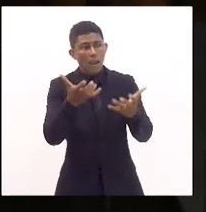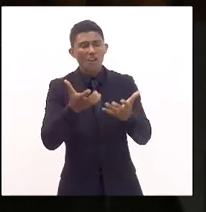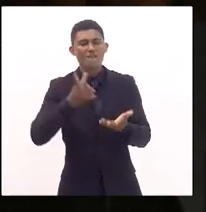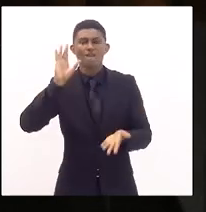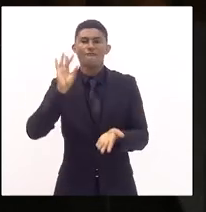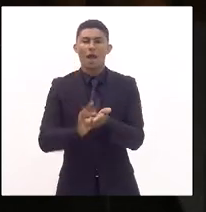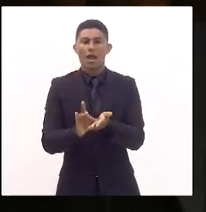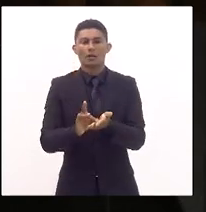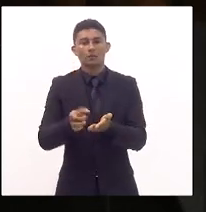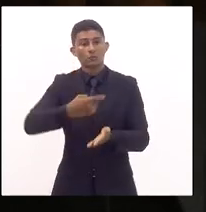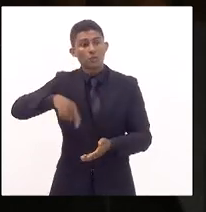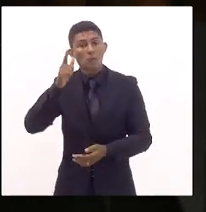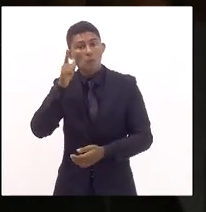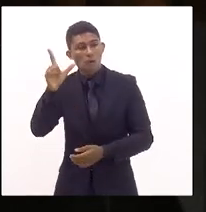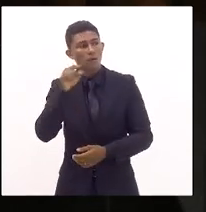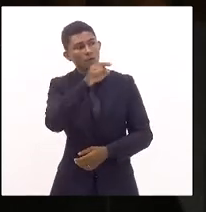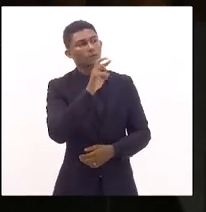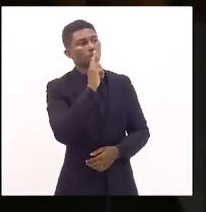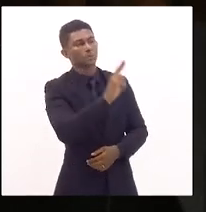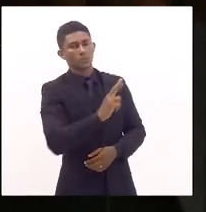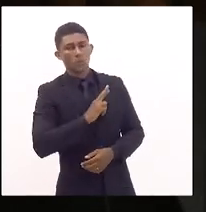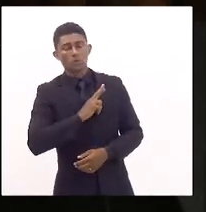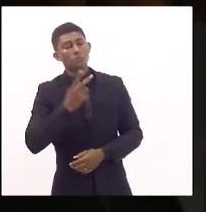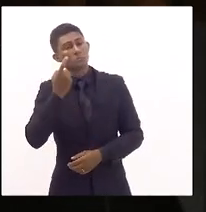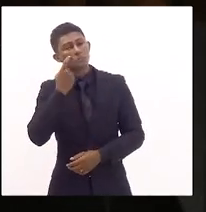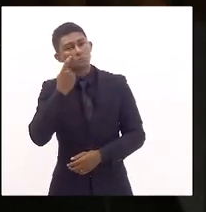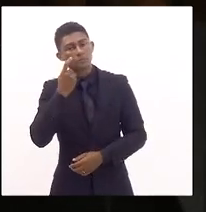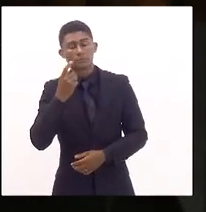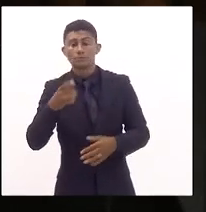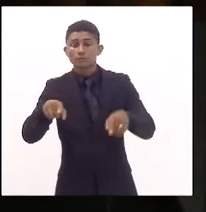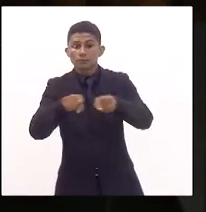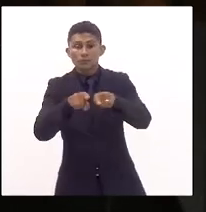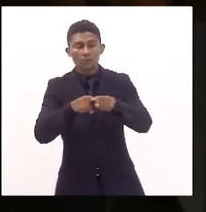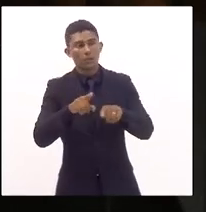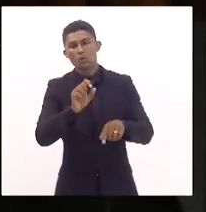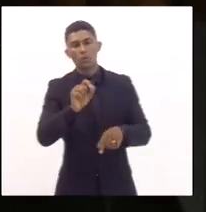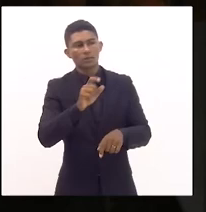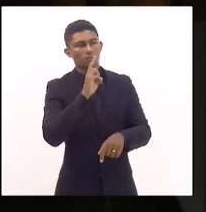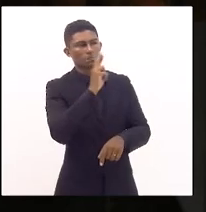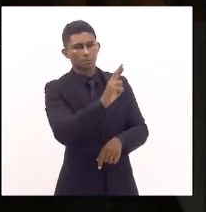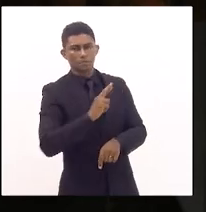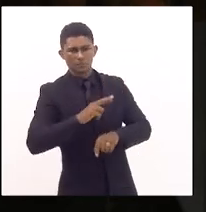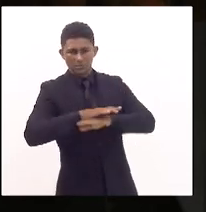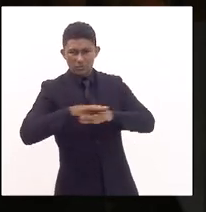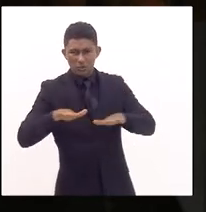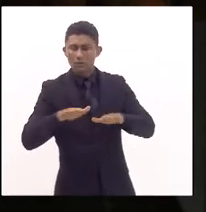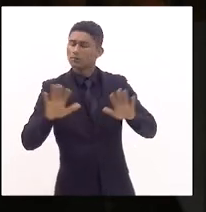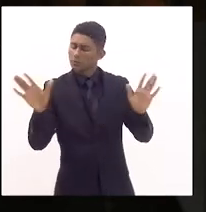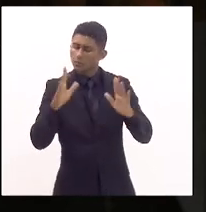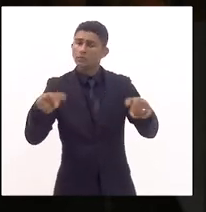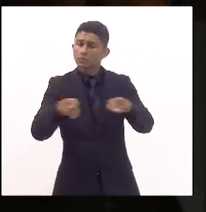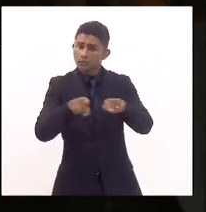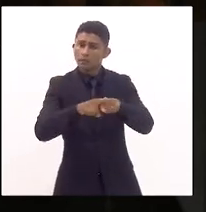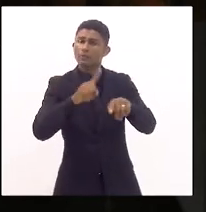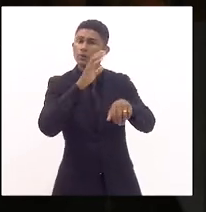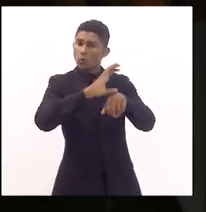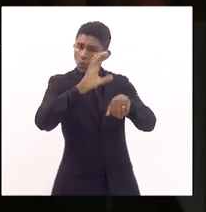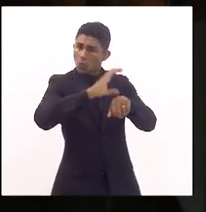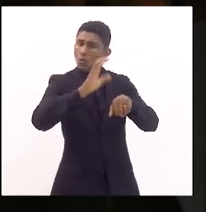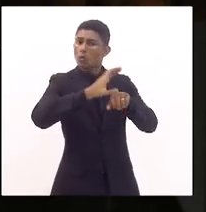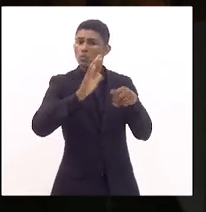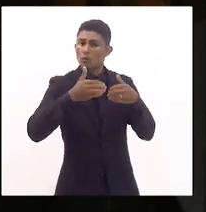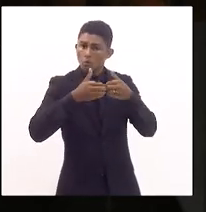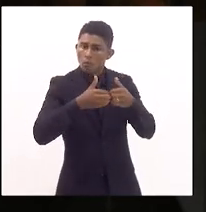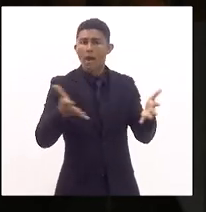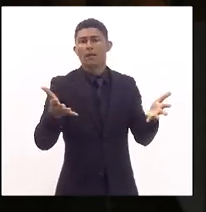consigamos ter essa resposta, mas mais do que a resposta, a implantação real do curso para